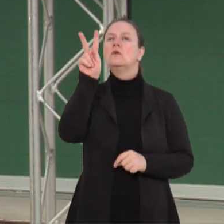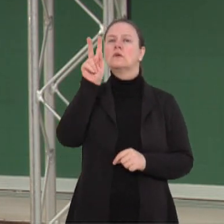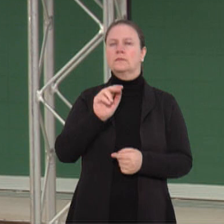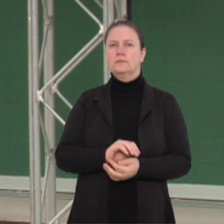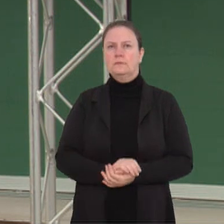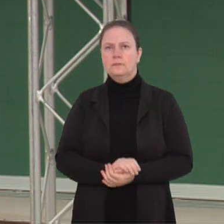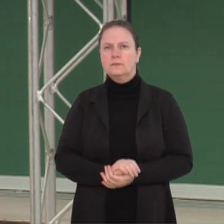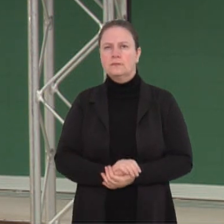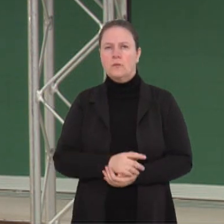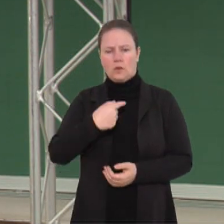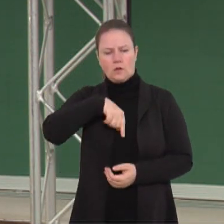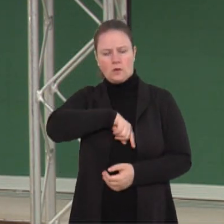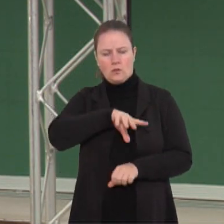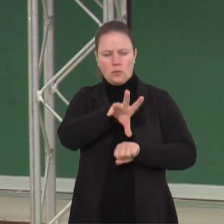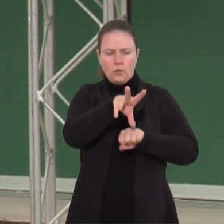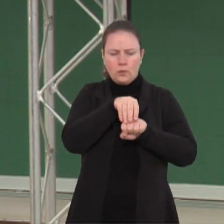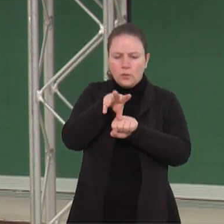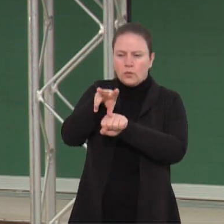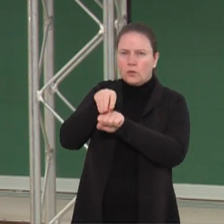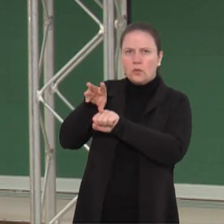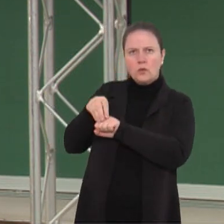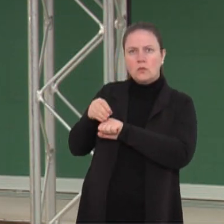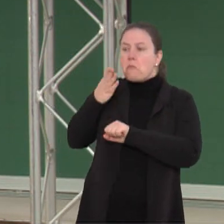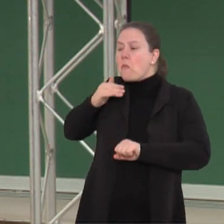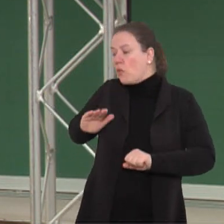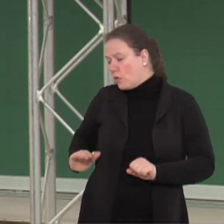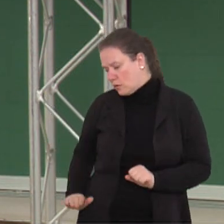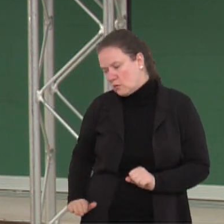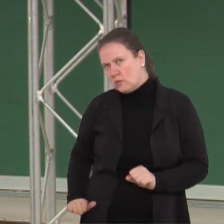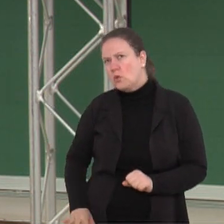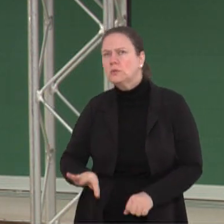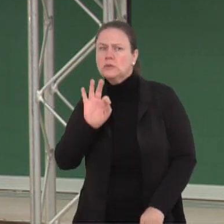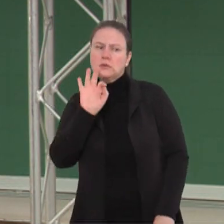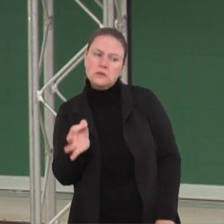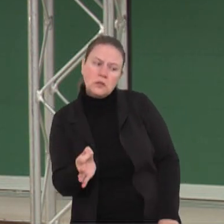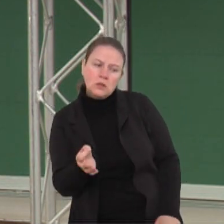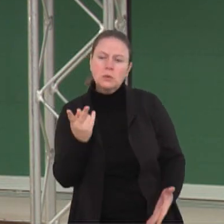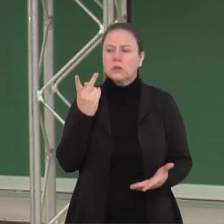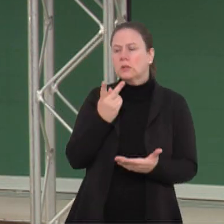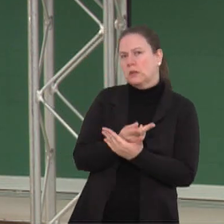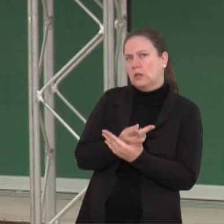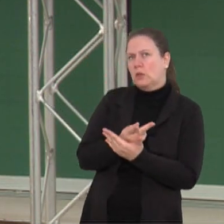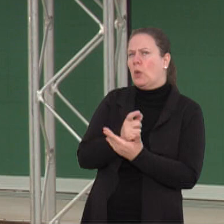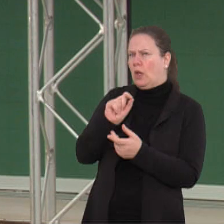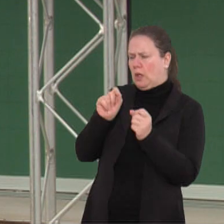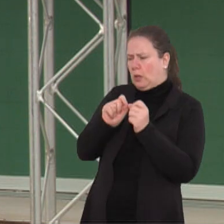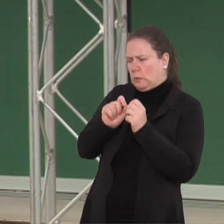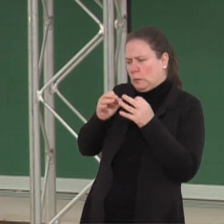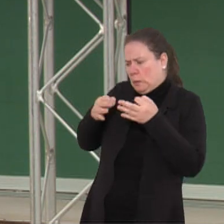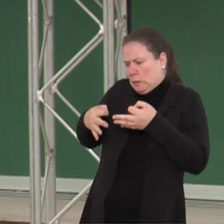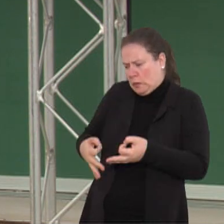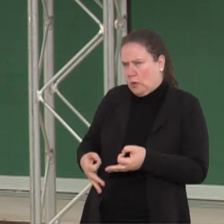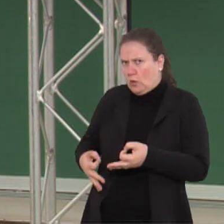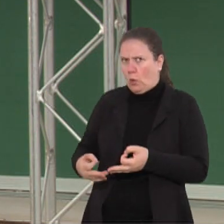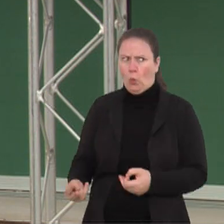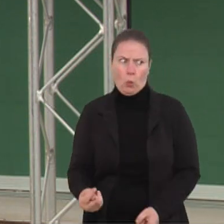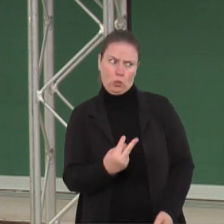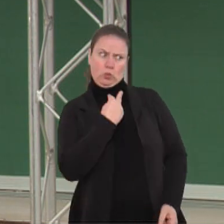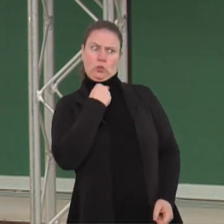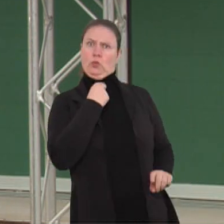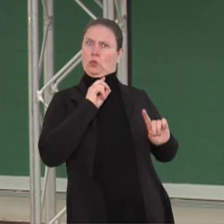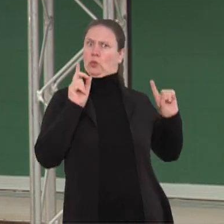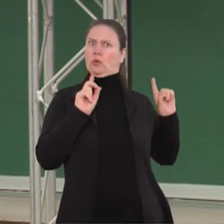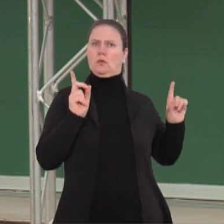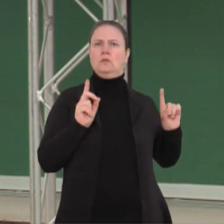que aprendemos desde pequeno o que é certo, o que é errado, o que é correto fazer, o que não devemos